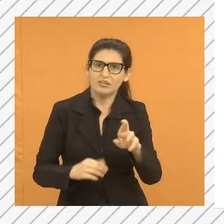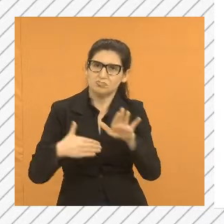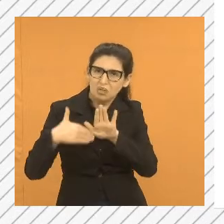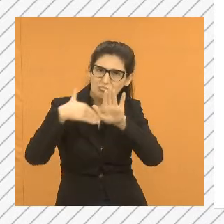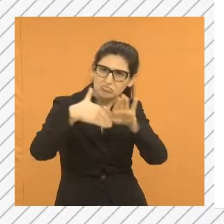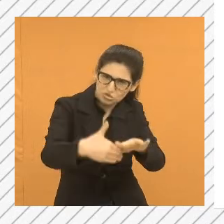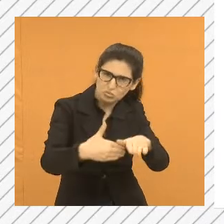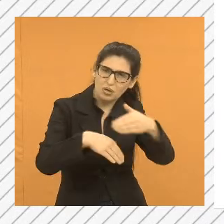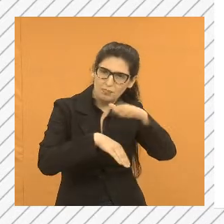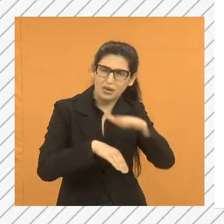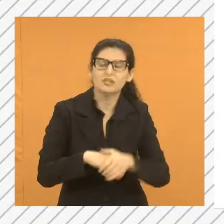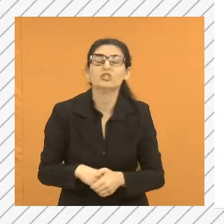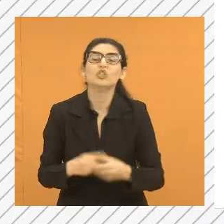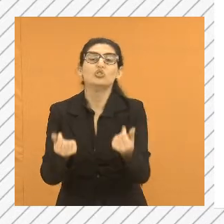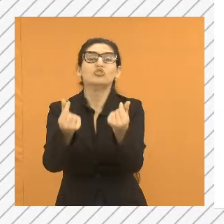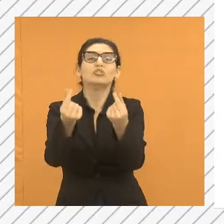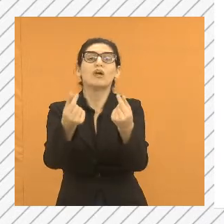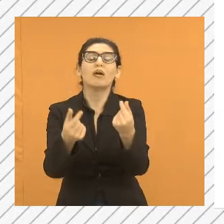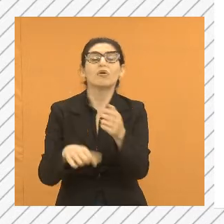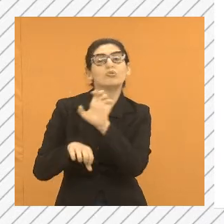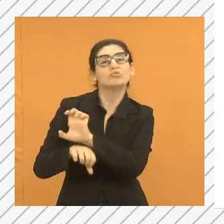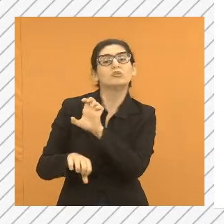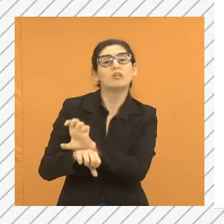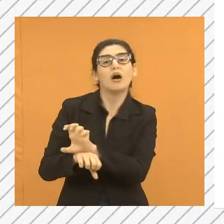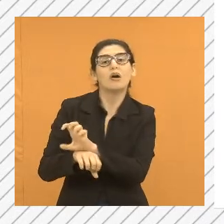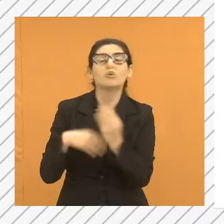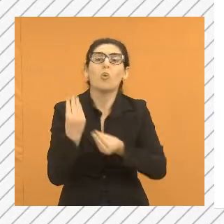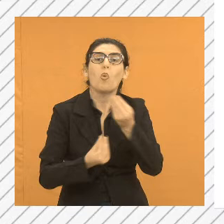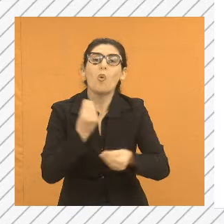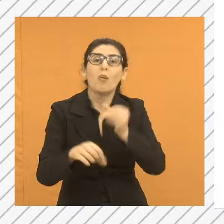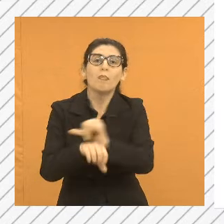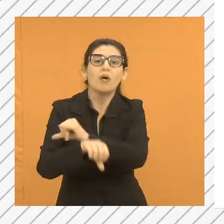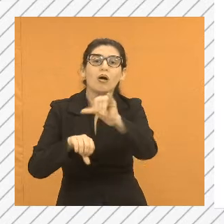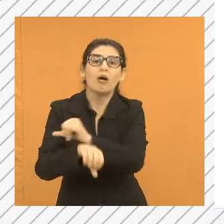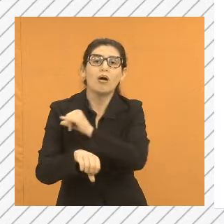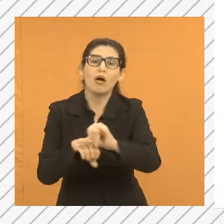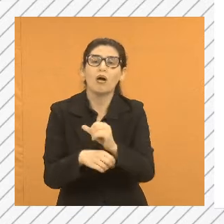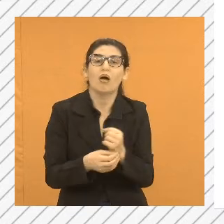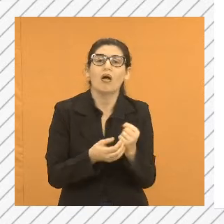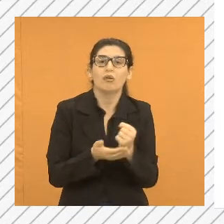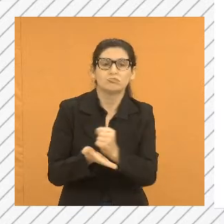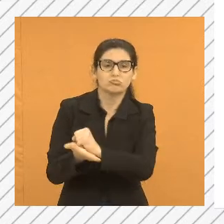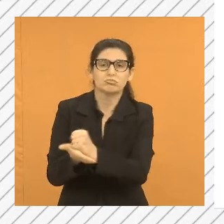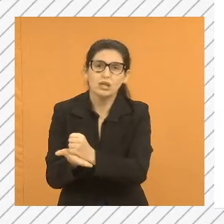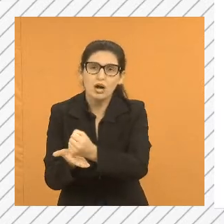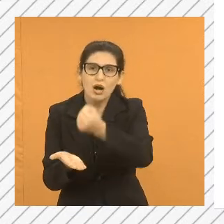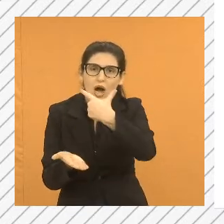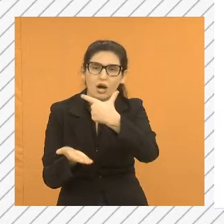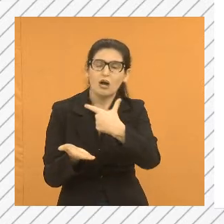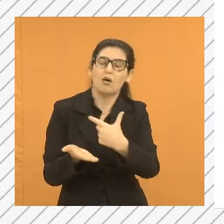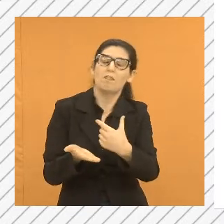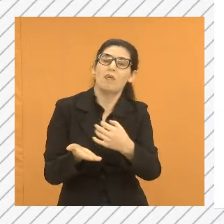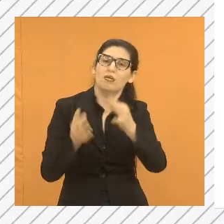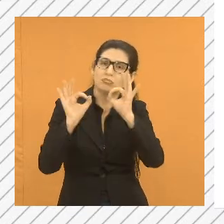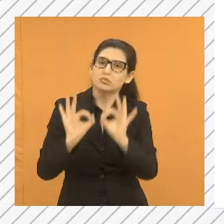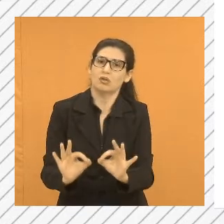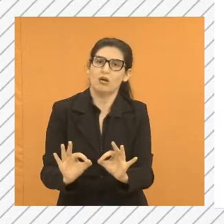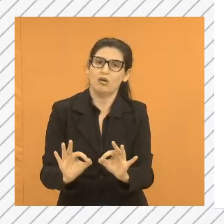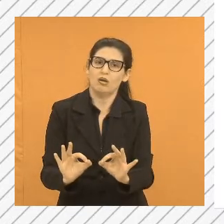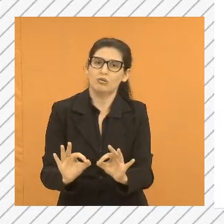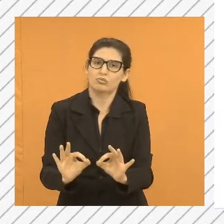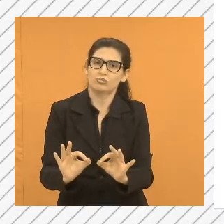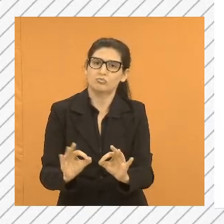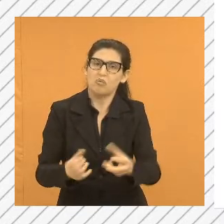O dinheiro que vem do Estado, o que é feito? Programa Dose Certa, que tem alguns medicamentos e